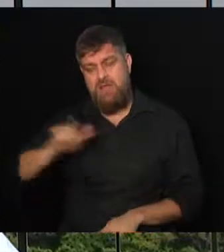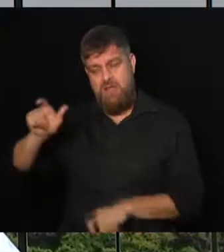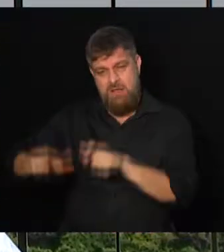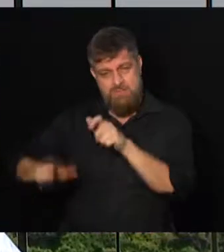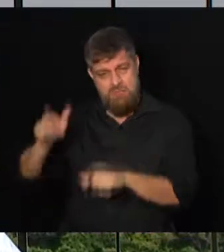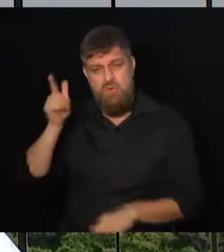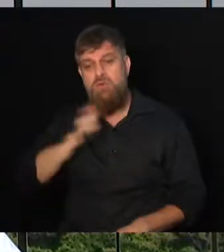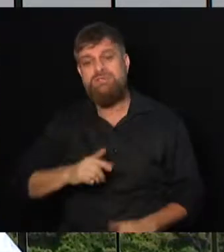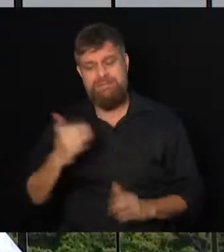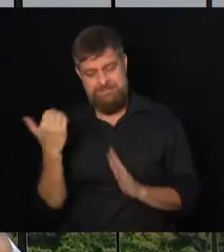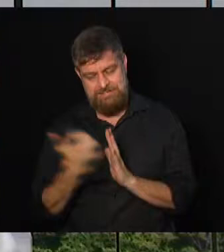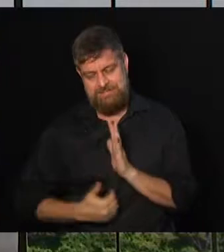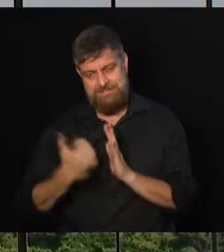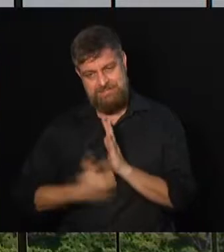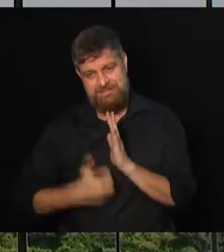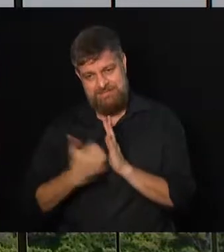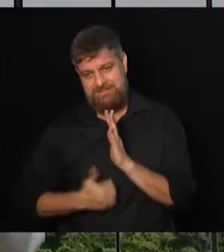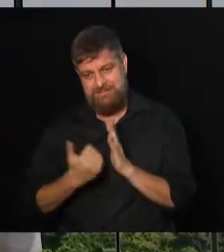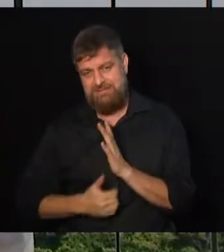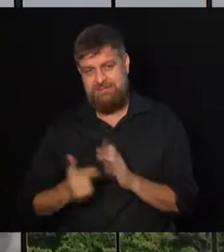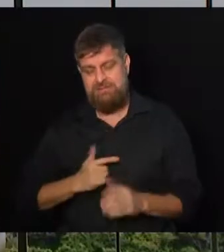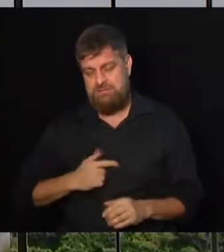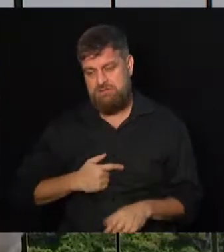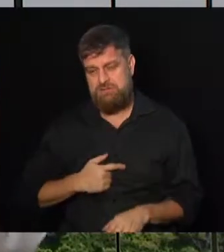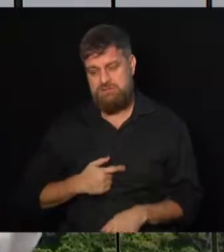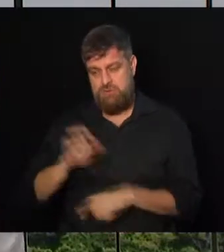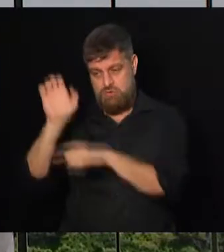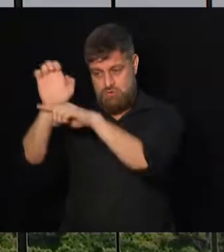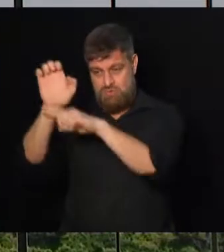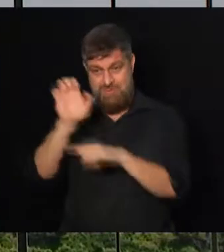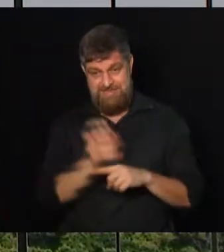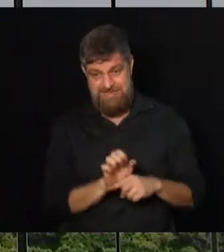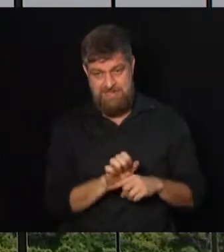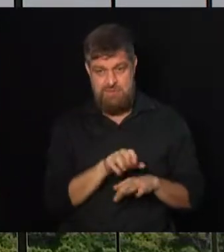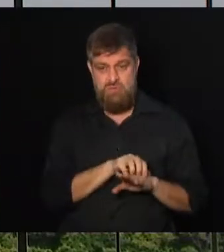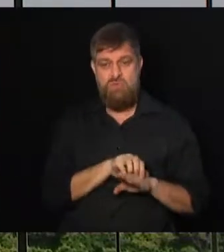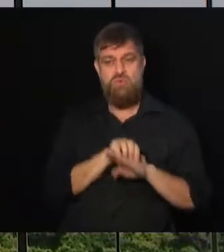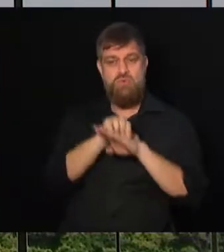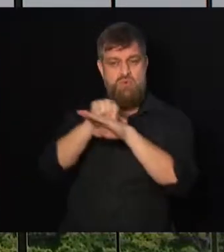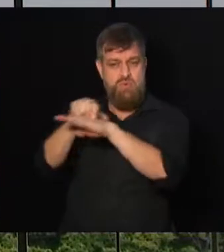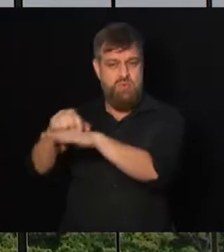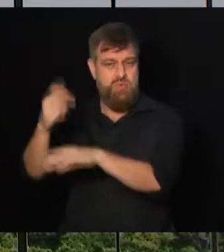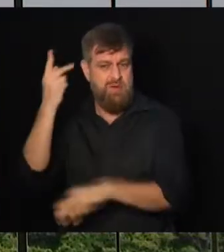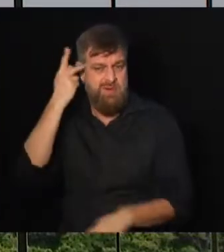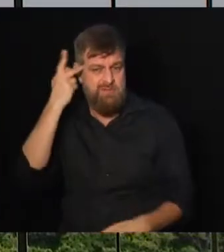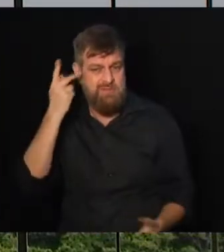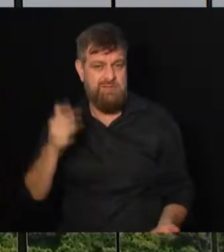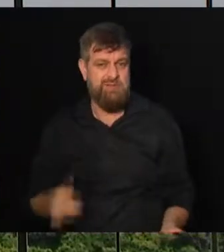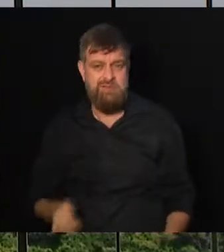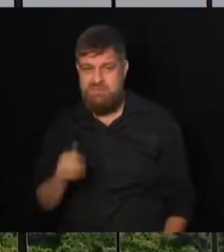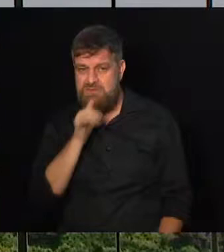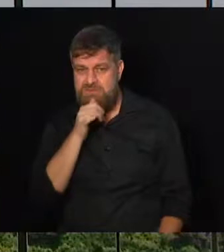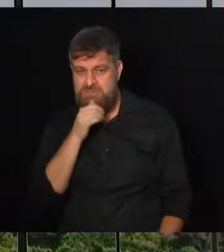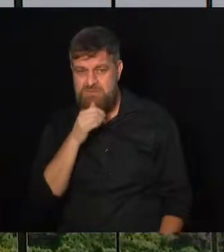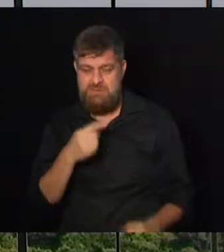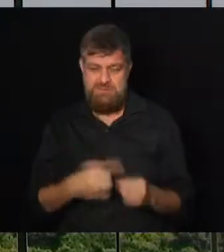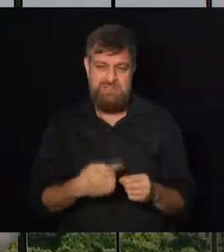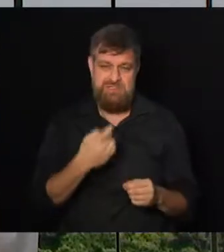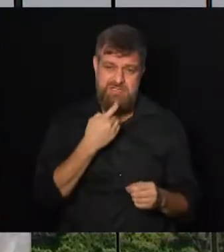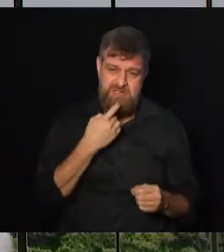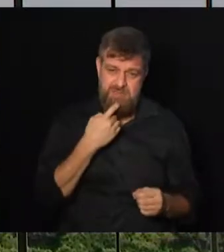ter isenção, né? Não só intraestadual, ele está, por exemplo, tendo que fazer um tratamento em São Paulo, de sair daqui para Campinas, apesar que nós